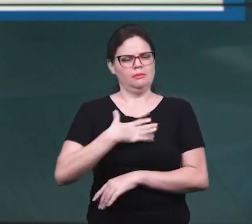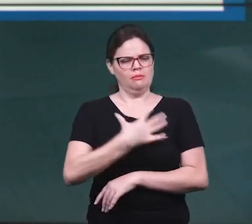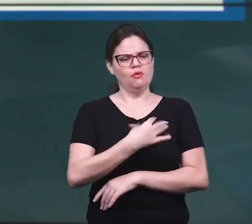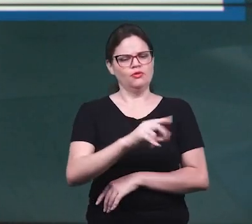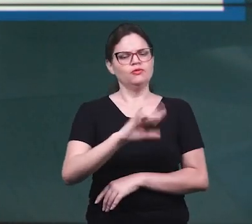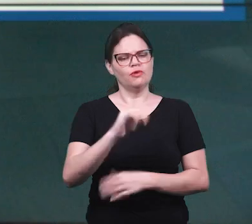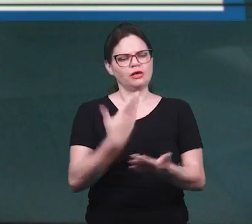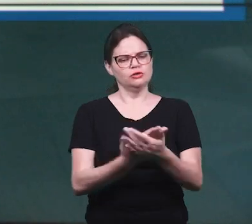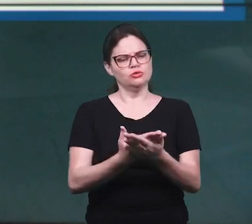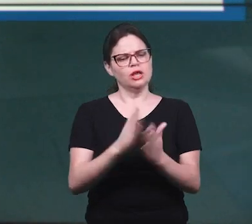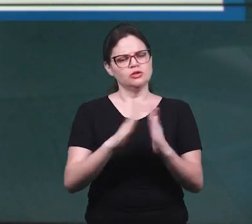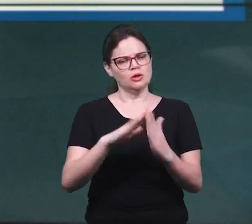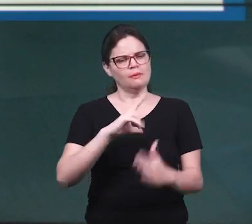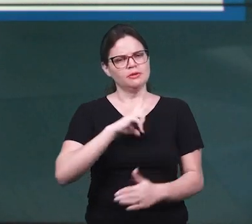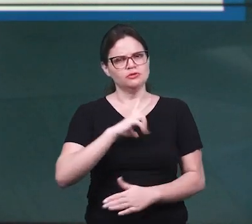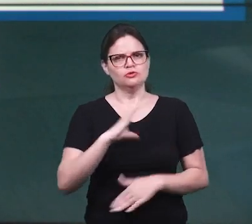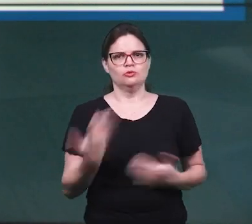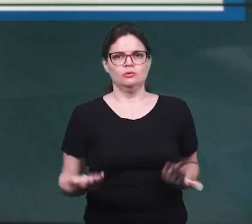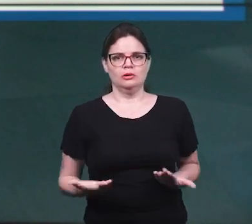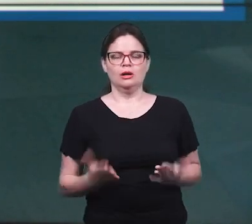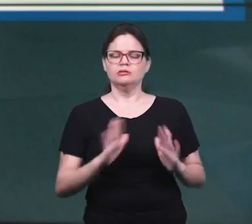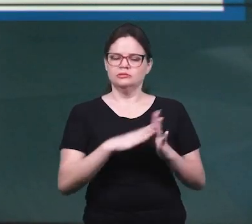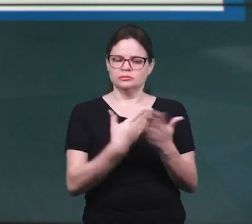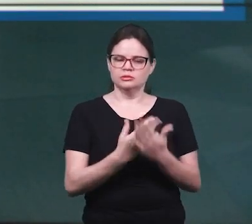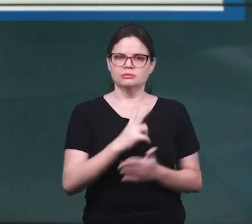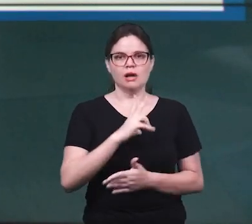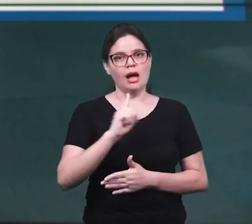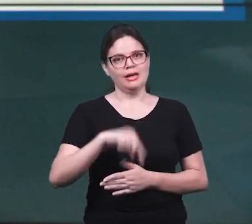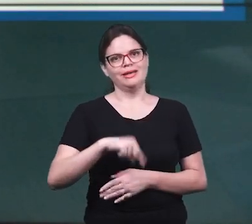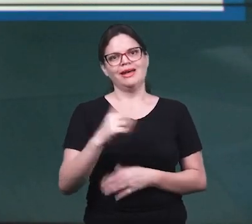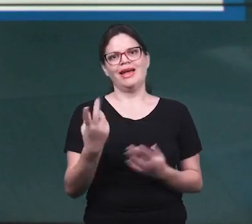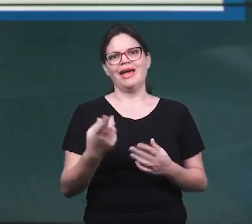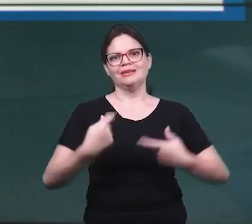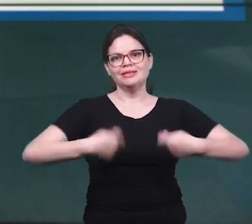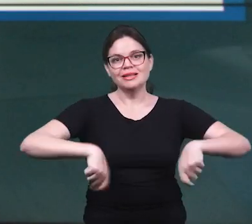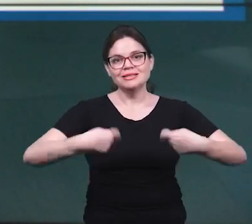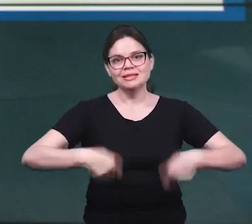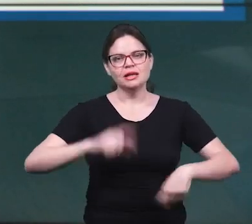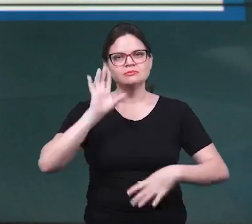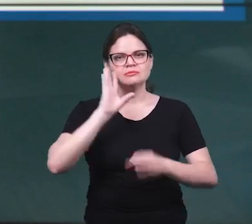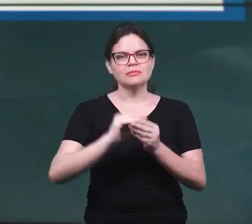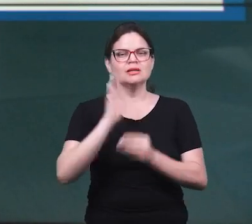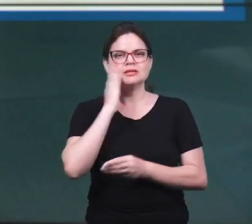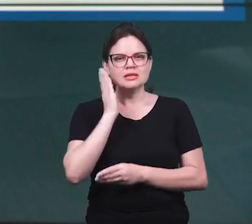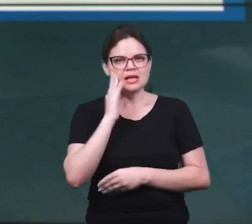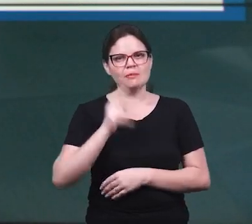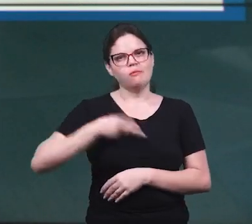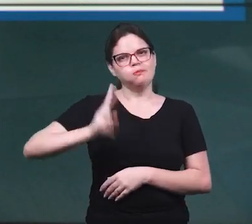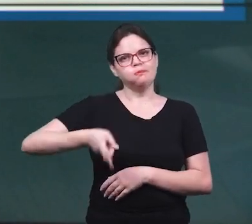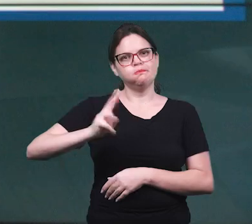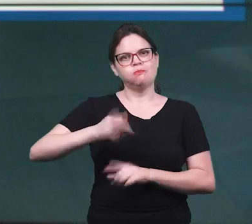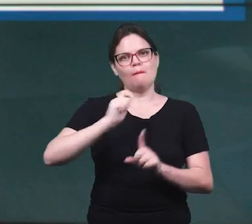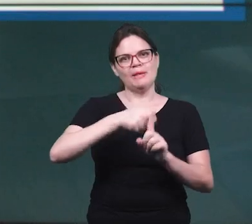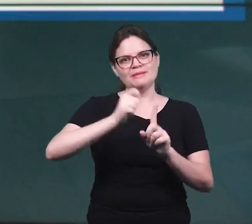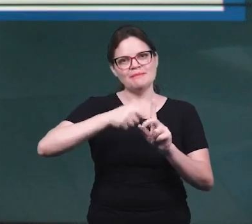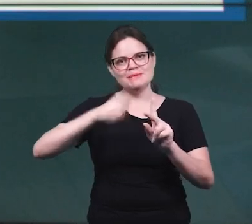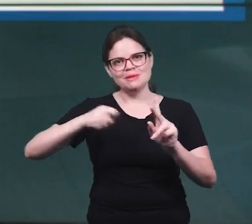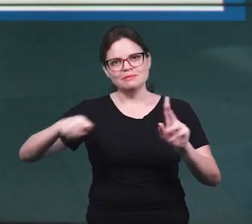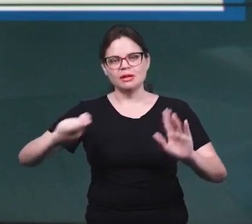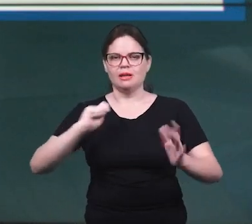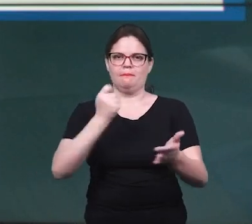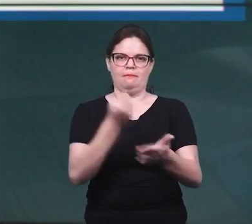em tal lugar. Aí ele torna-se ali um gasto fixo, você já sabe que tem que pagar. Então vai chegar num